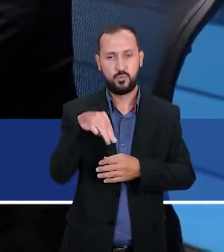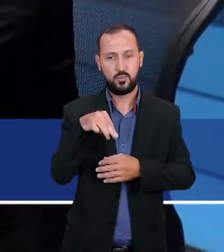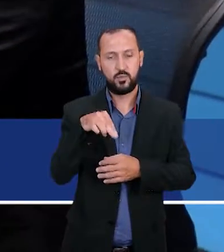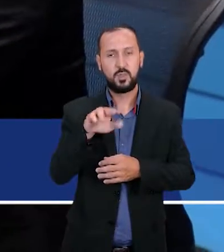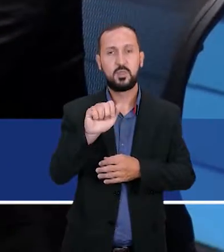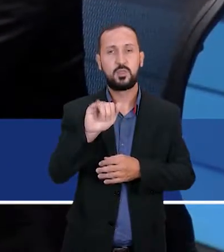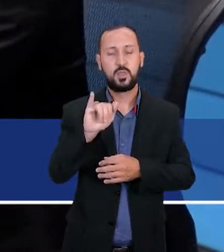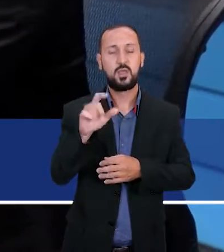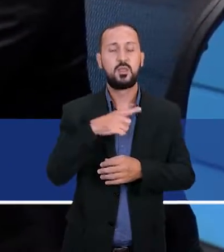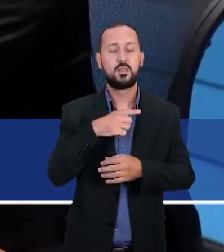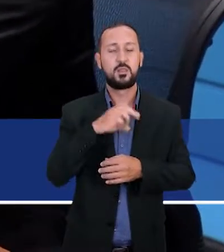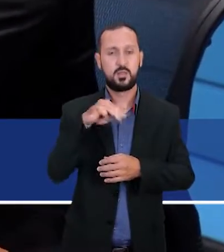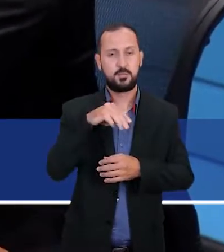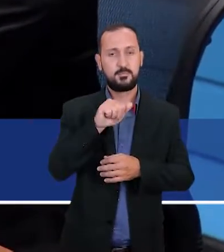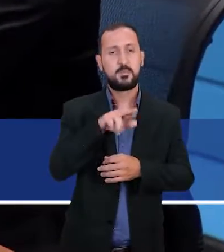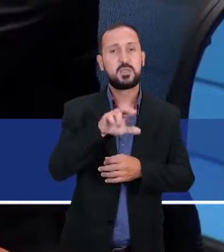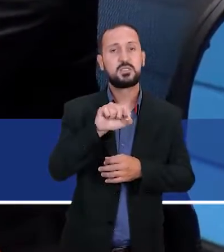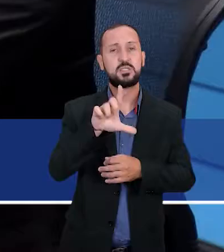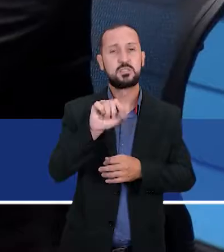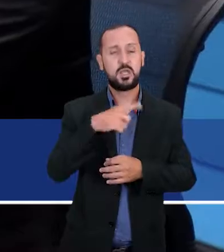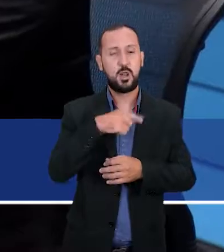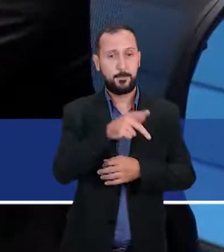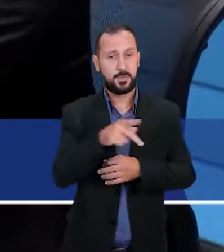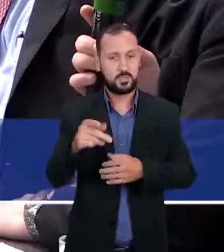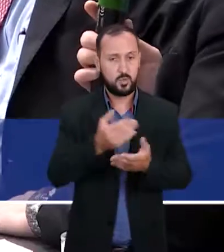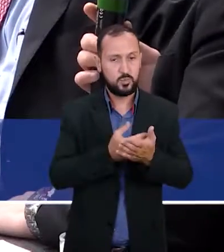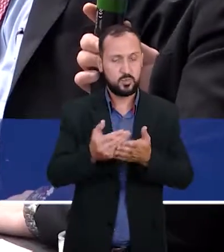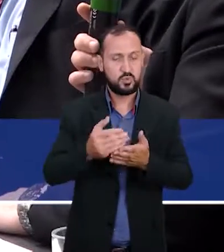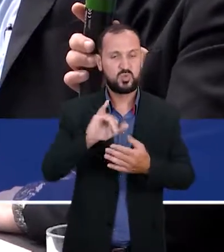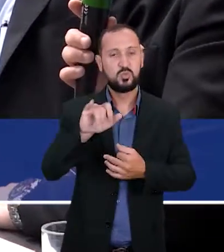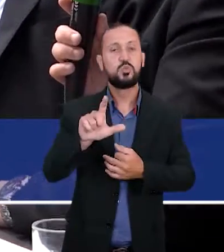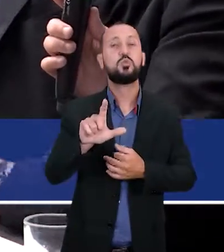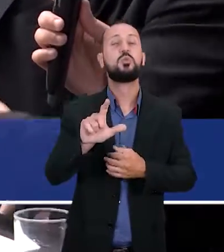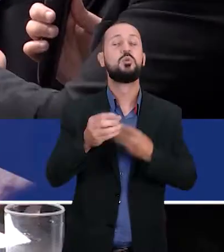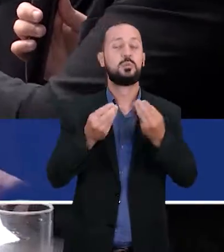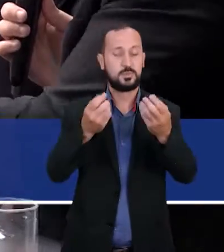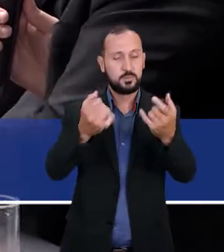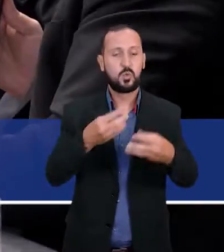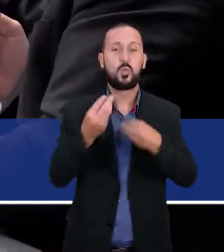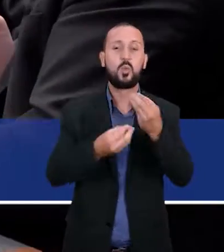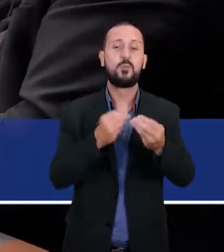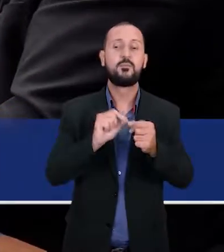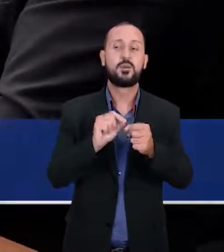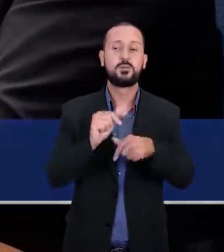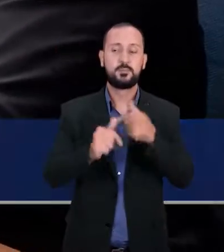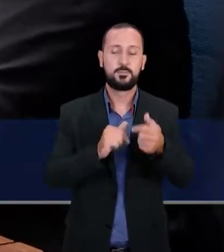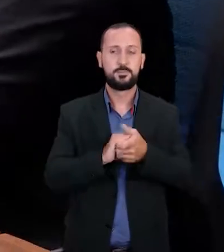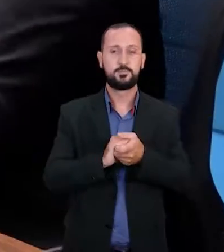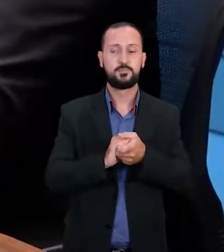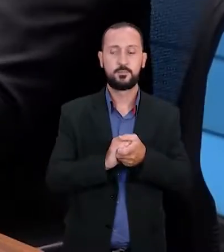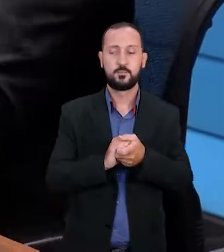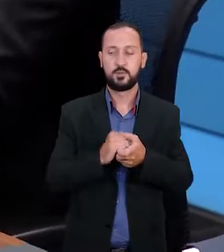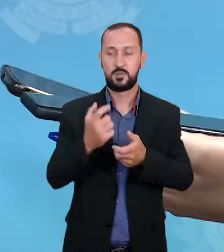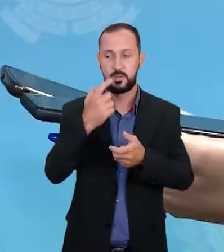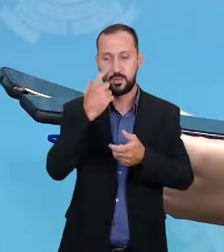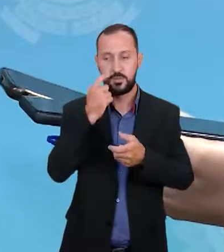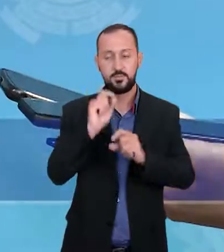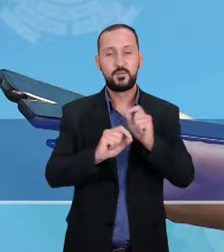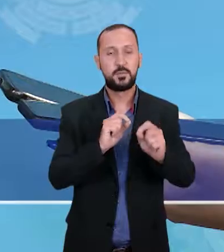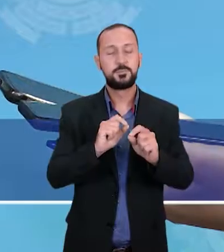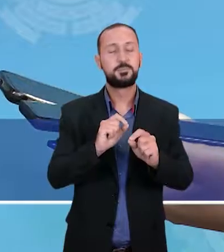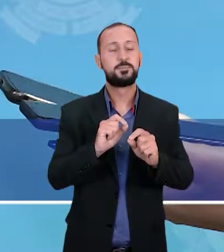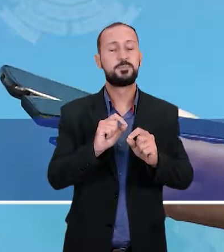tem Marcelo Xavier à frente de sua presidência desde julho. Ele indicou como a fundação pretende agir. Aqui pretendo